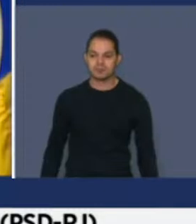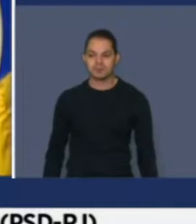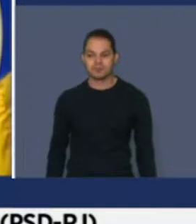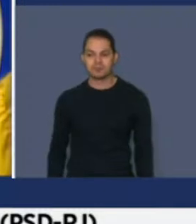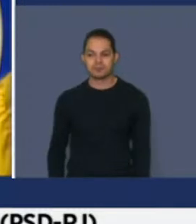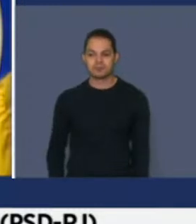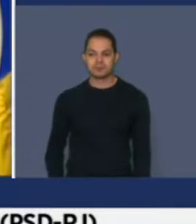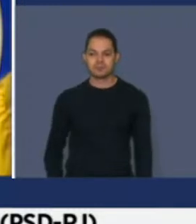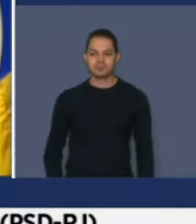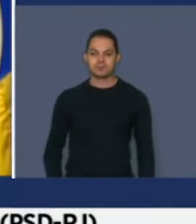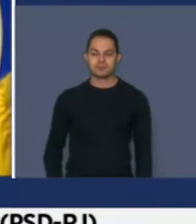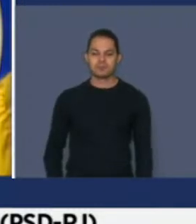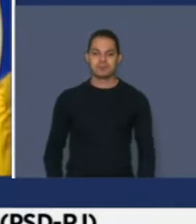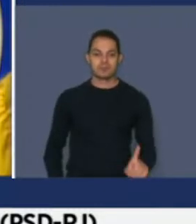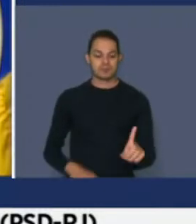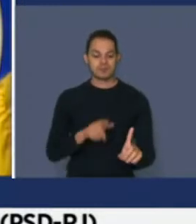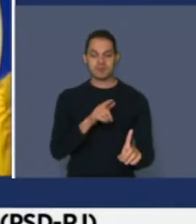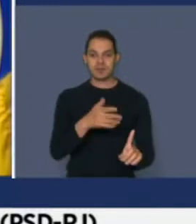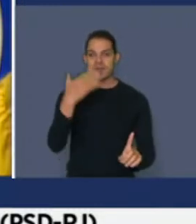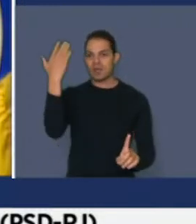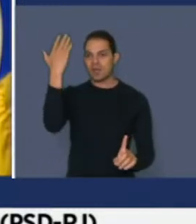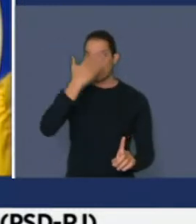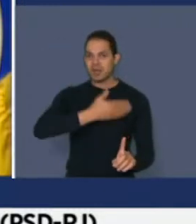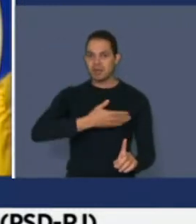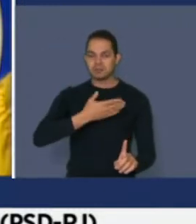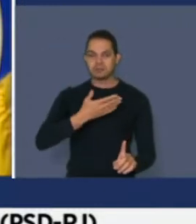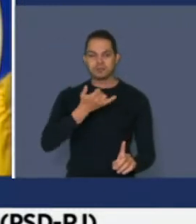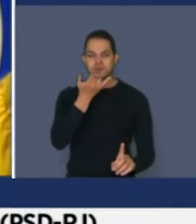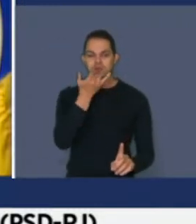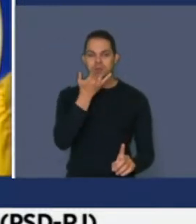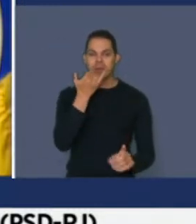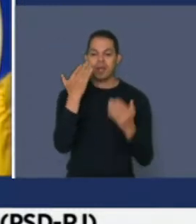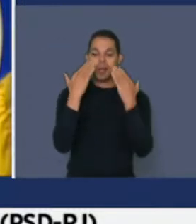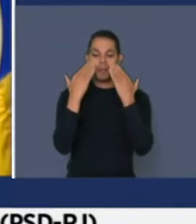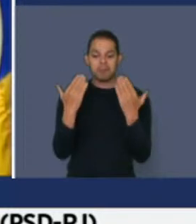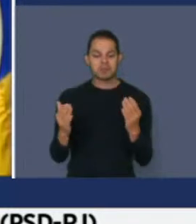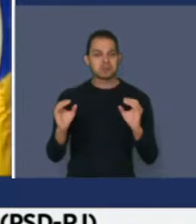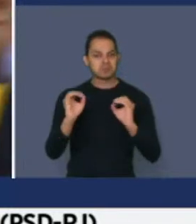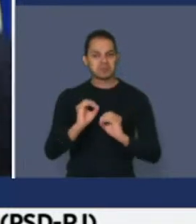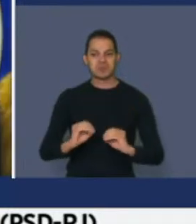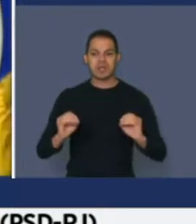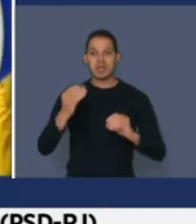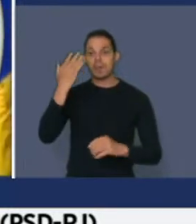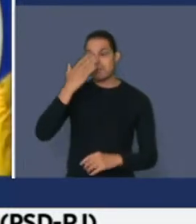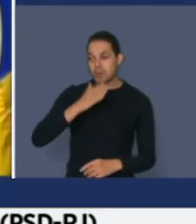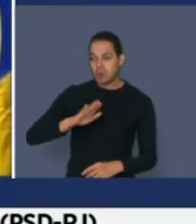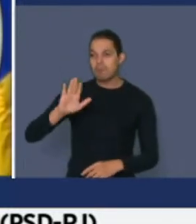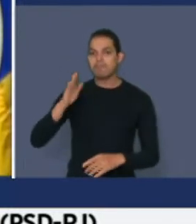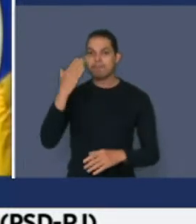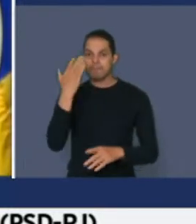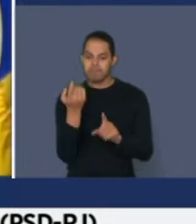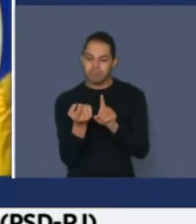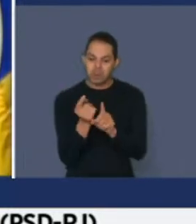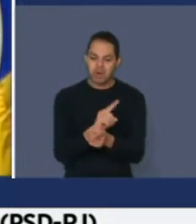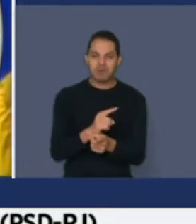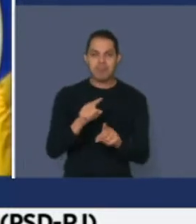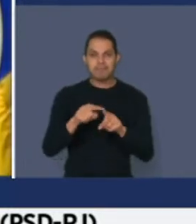que não apresentou durante todo o curso do processo apenas a promessa de contraprova,